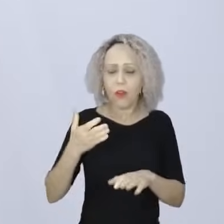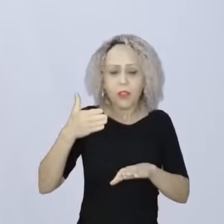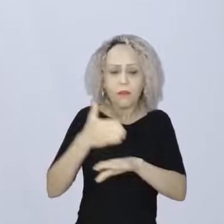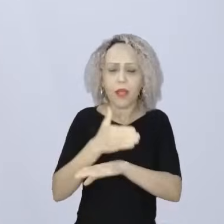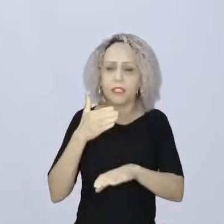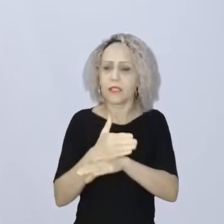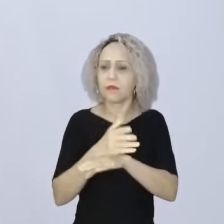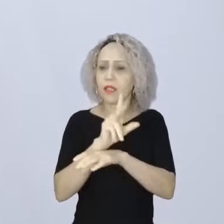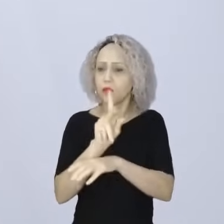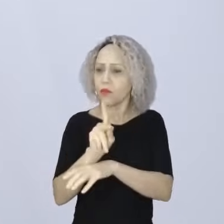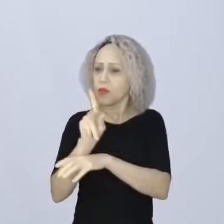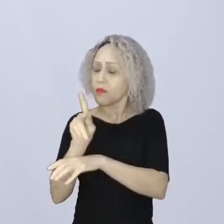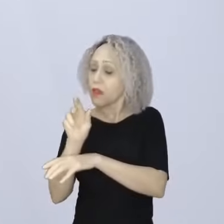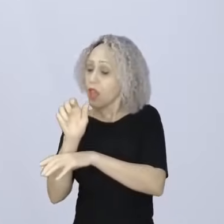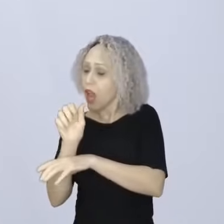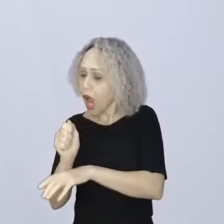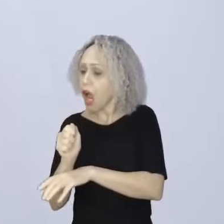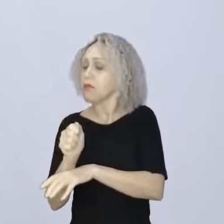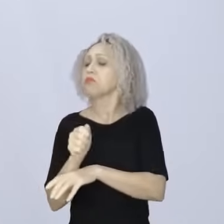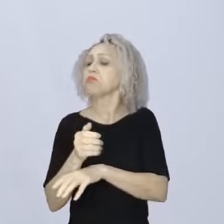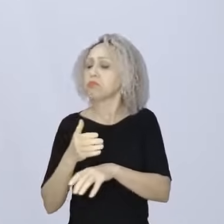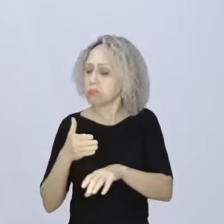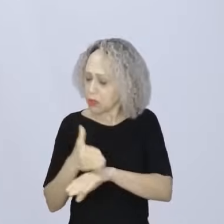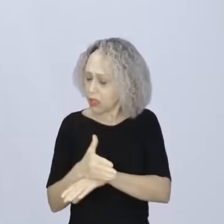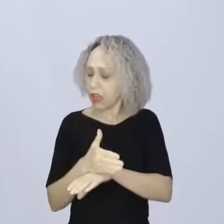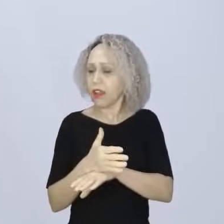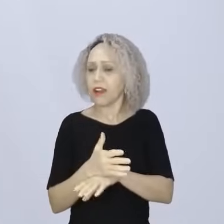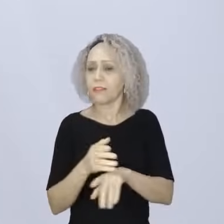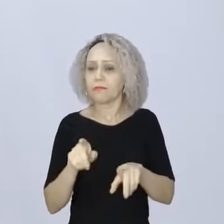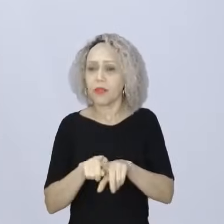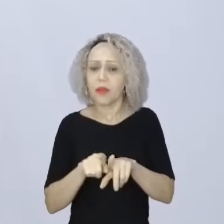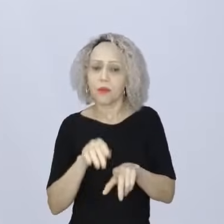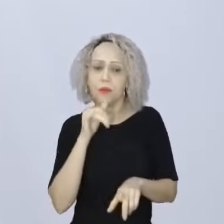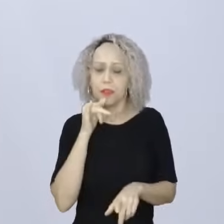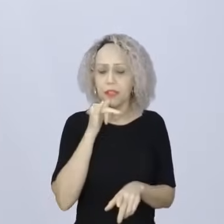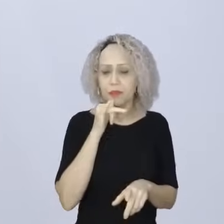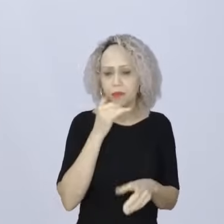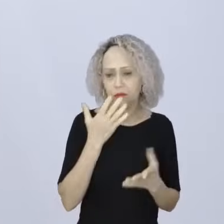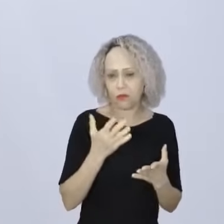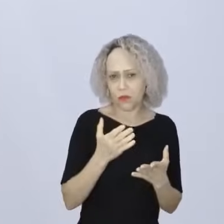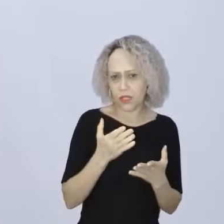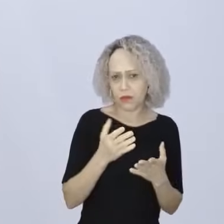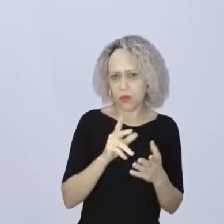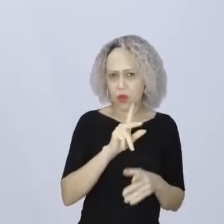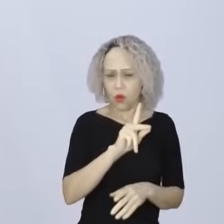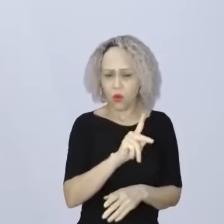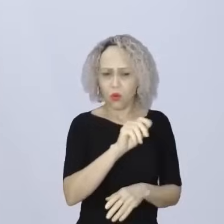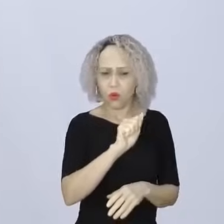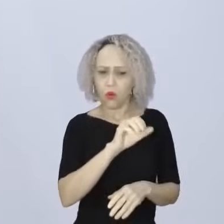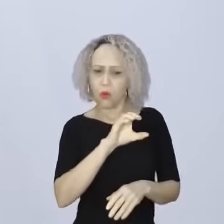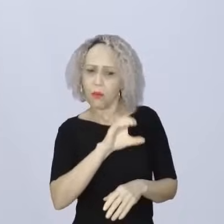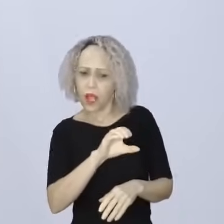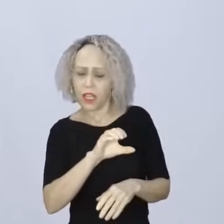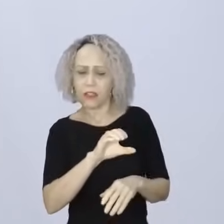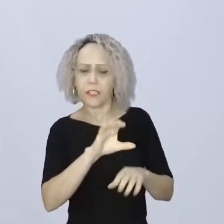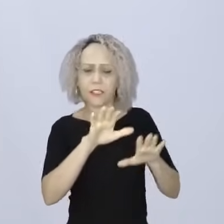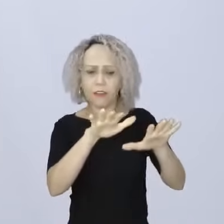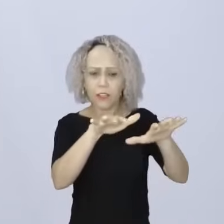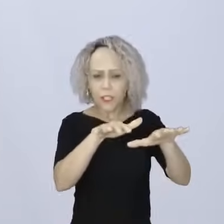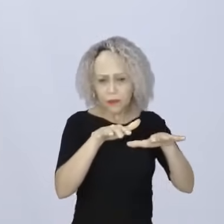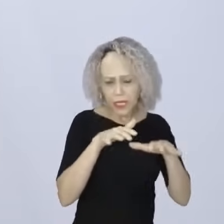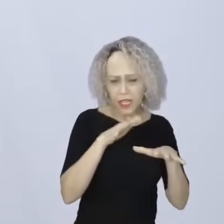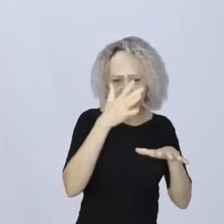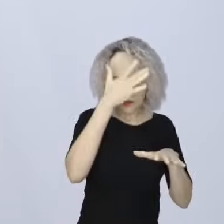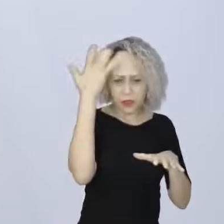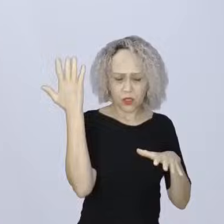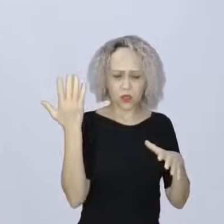obras que viria a compor o PAC saiu desse debate das plenárias, então colocou